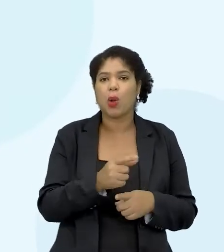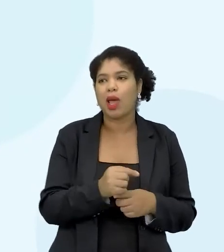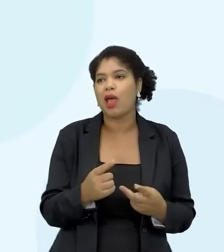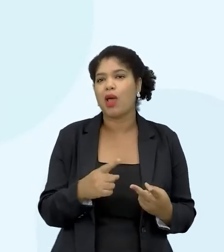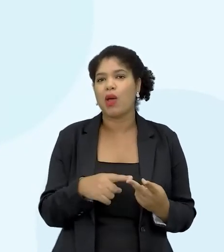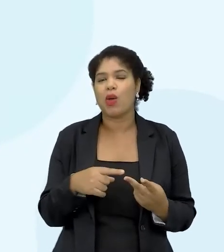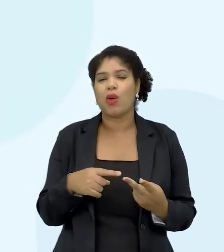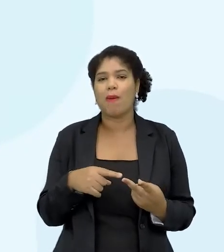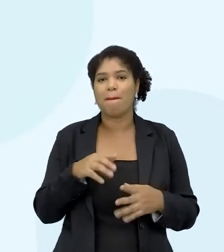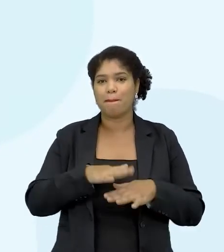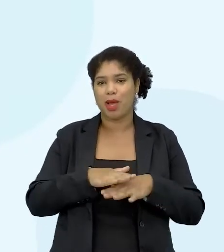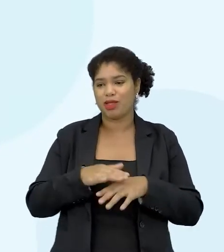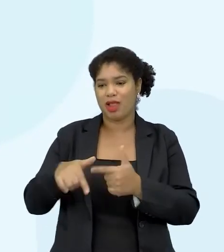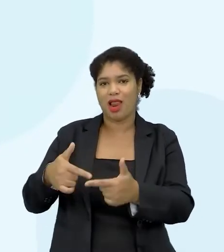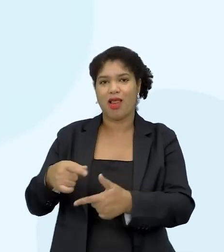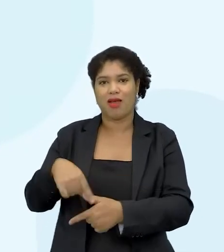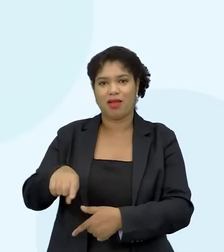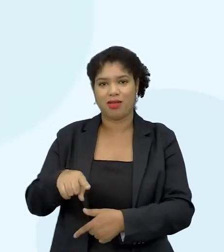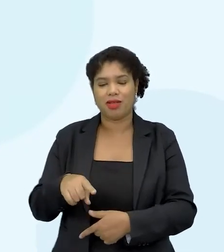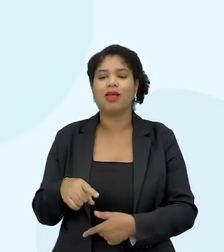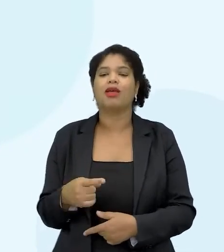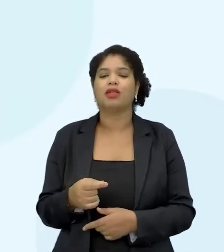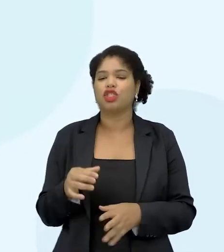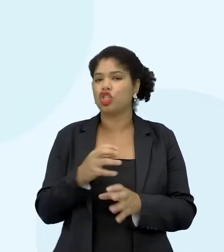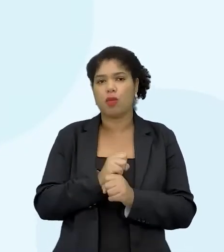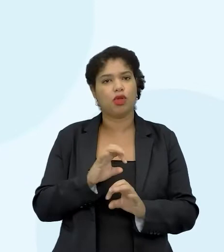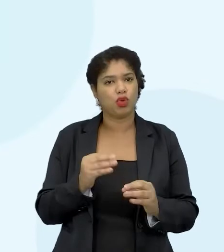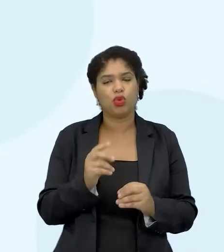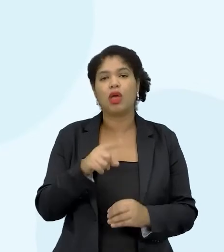tenho um total aí de custo de R$